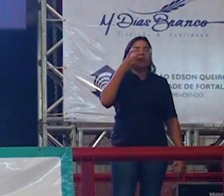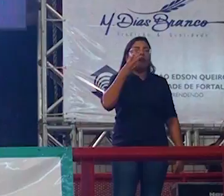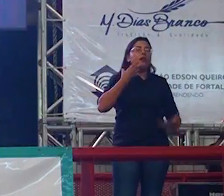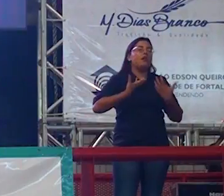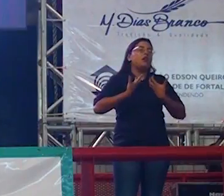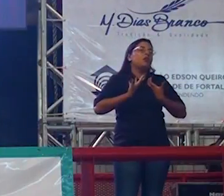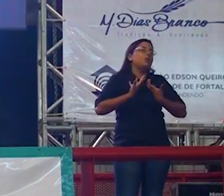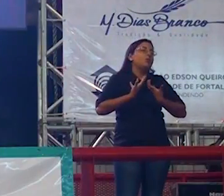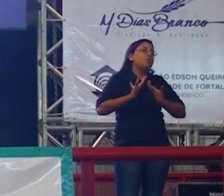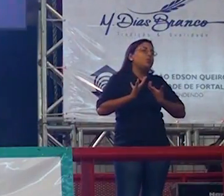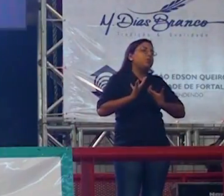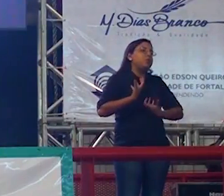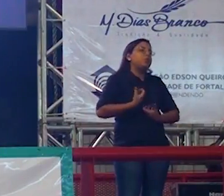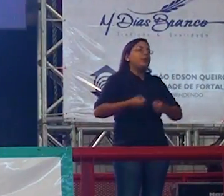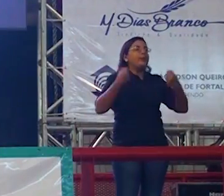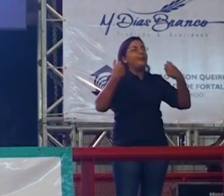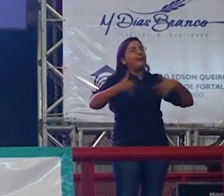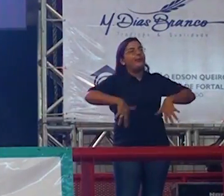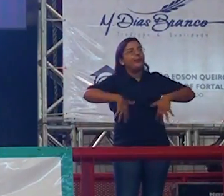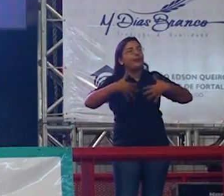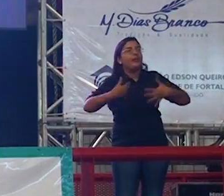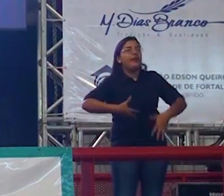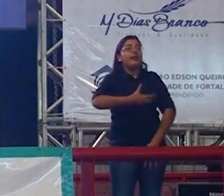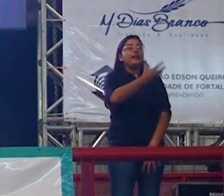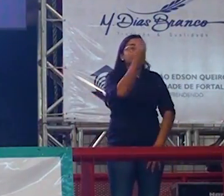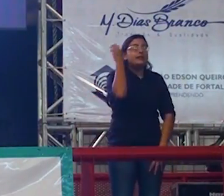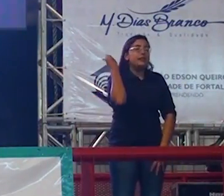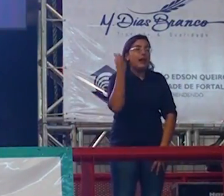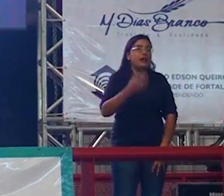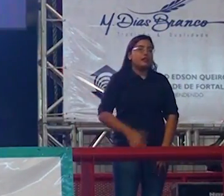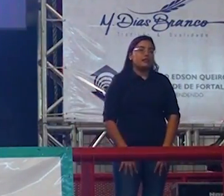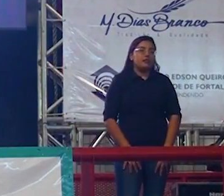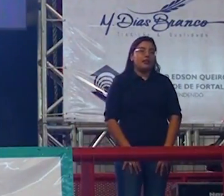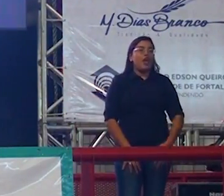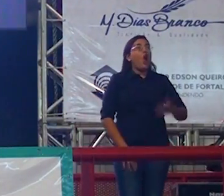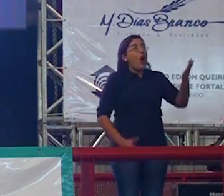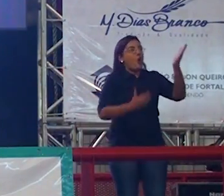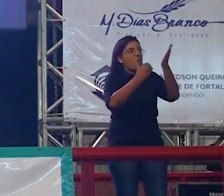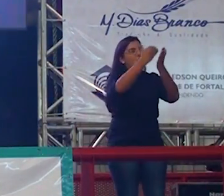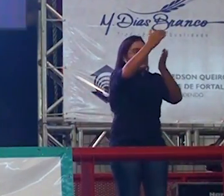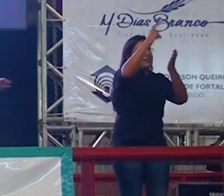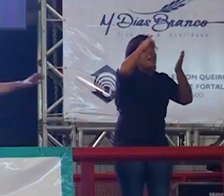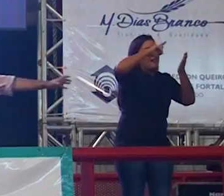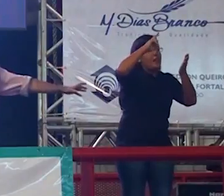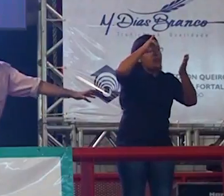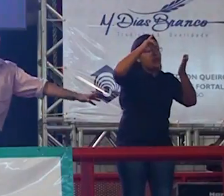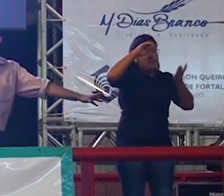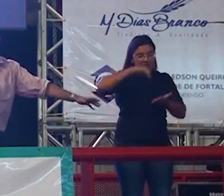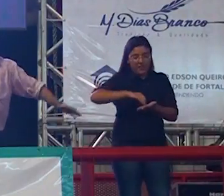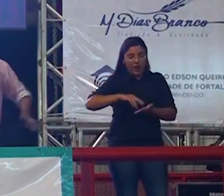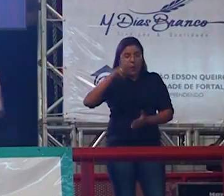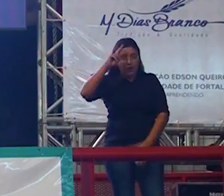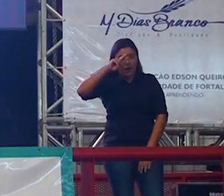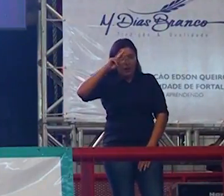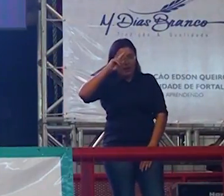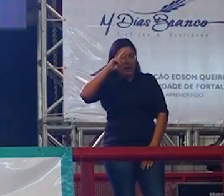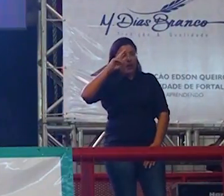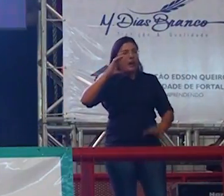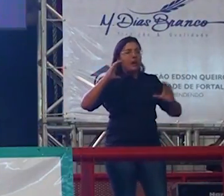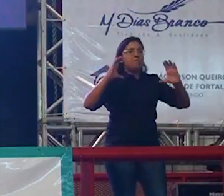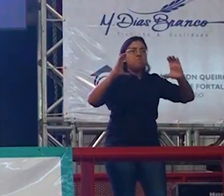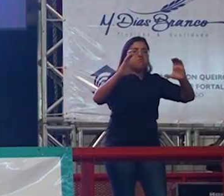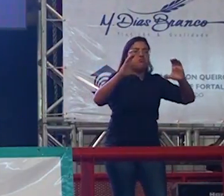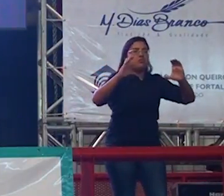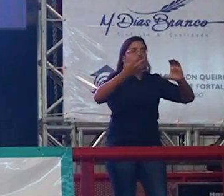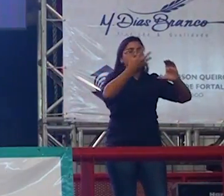está esquecendo. E a matéria que a gente menos esquece é aquela lá do começo e aquela do fim. Aquela do